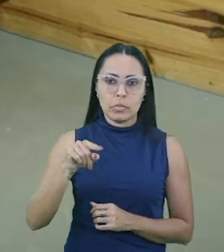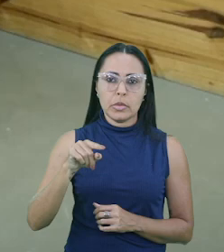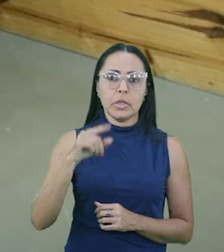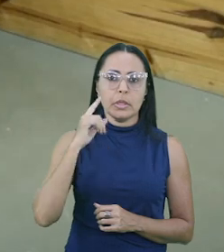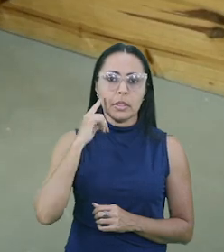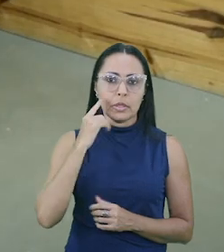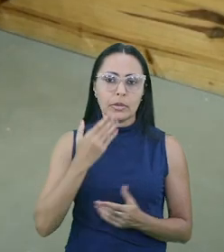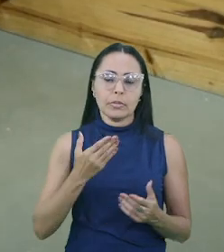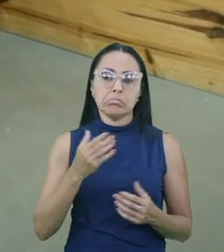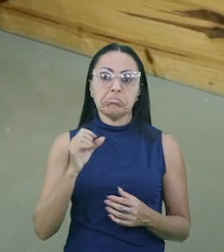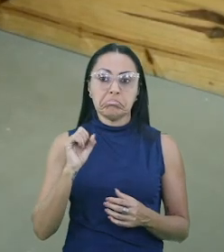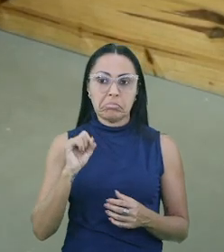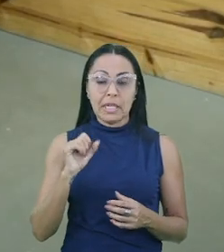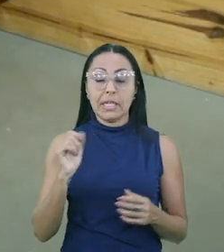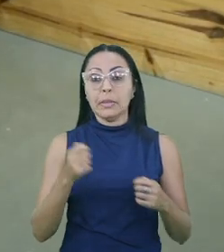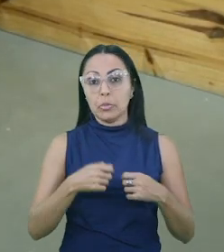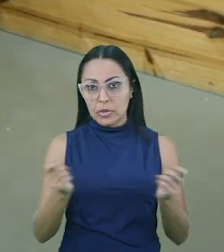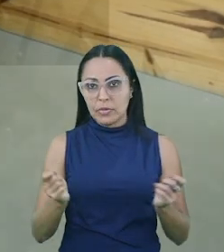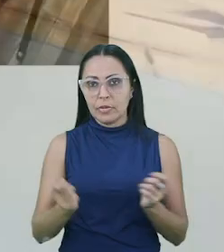dá.